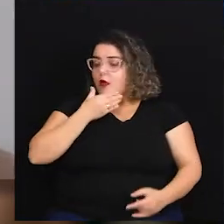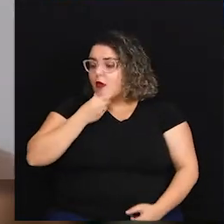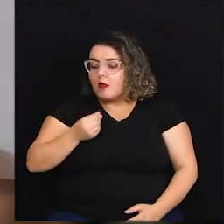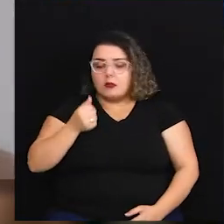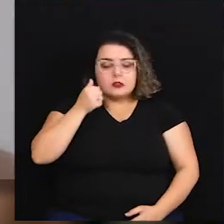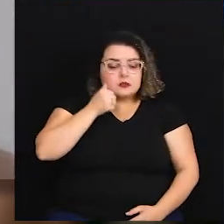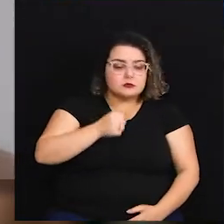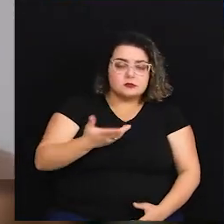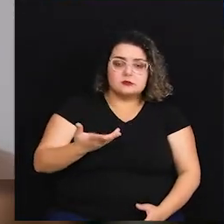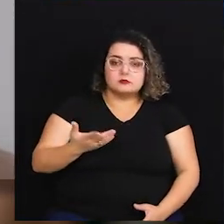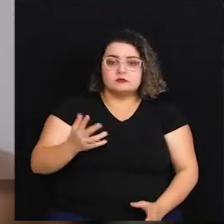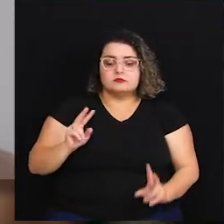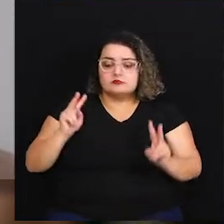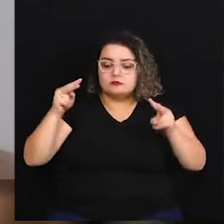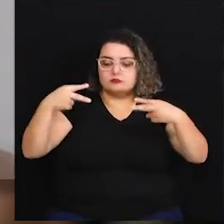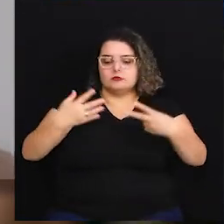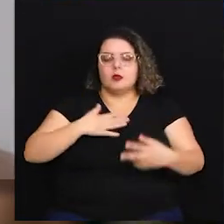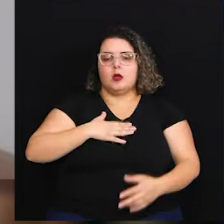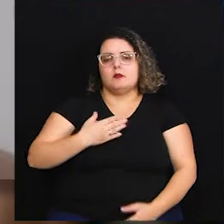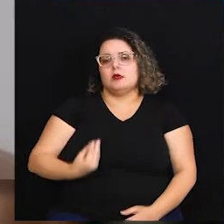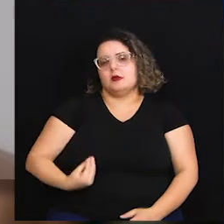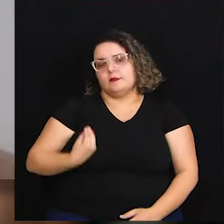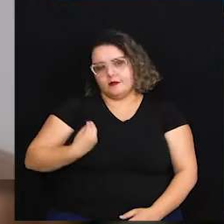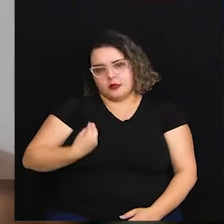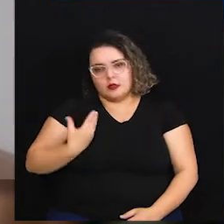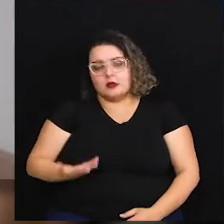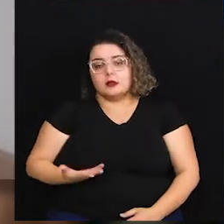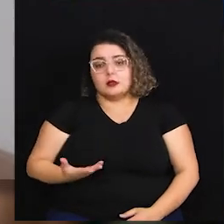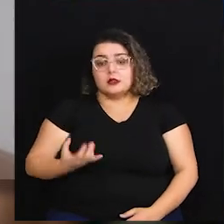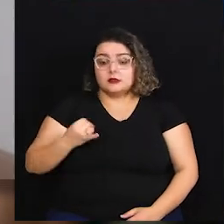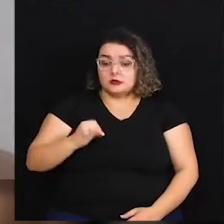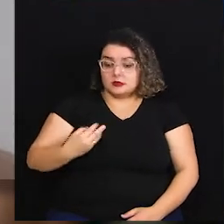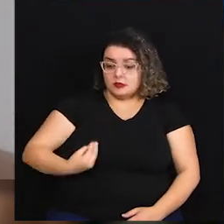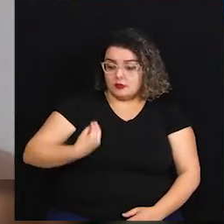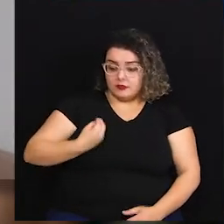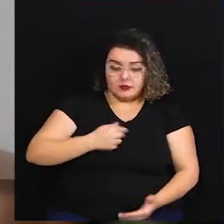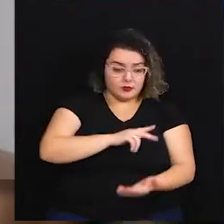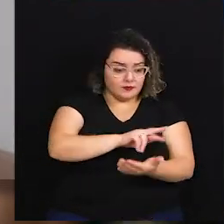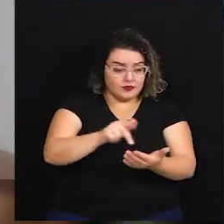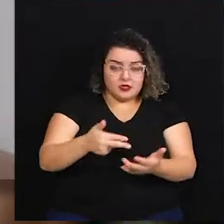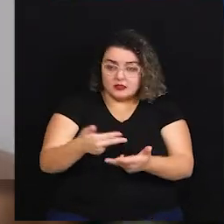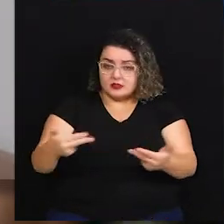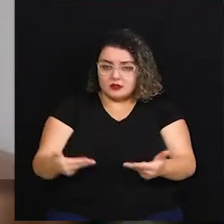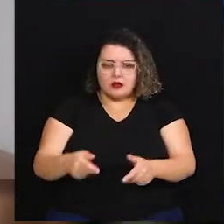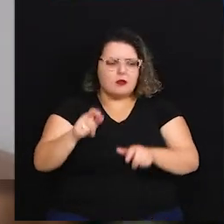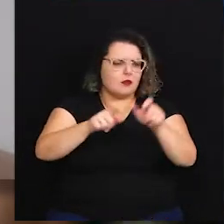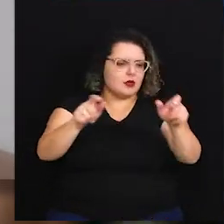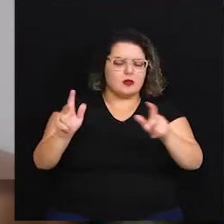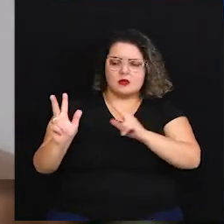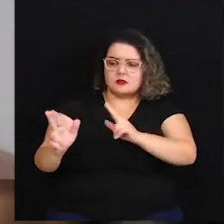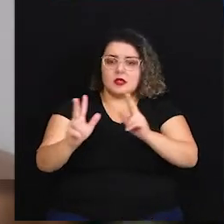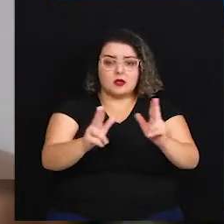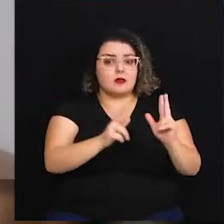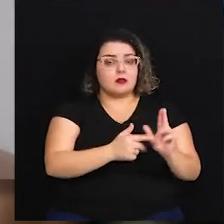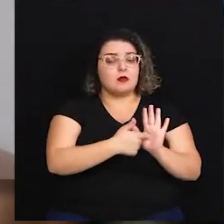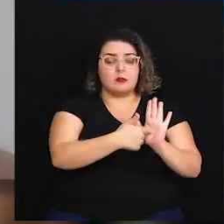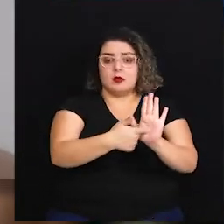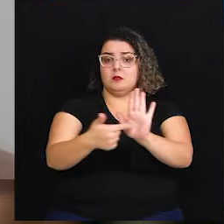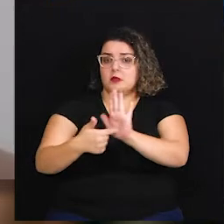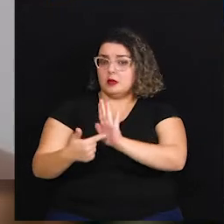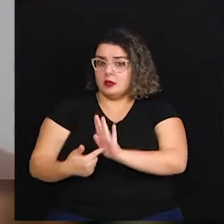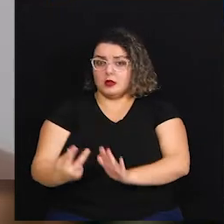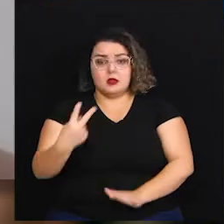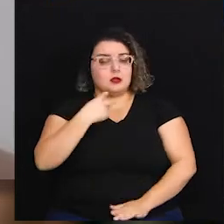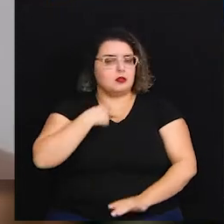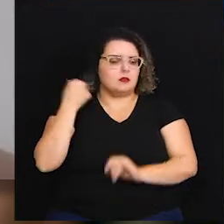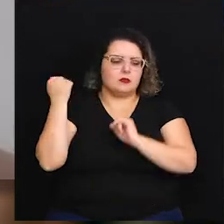enfim, que se identifiquem com a minha história, né? Porque se eu estou passando por tanta coisa, tem milhares de pessoas que também estão, e para mostrar